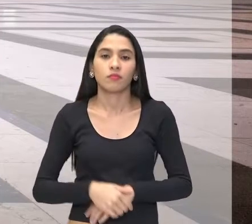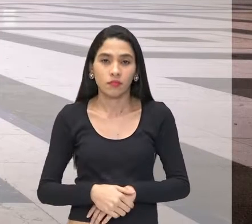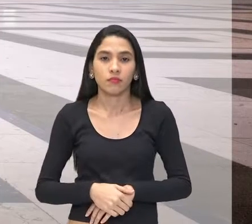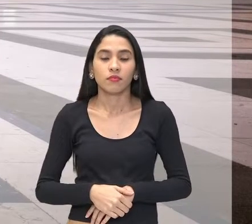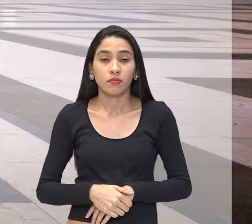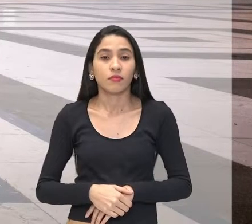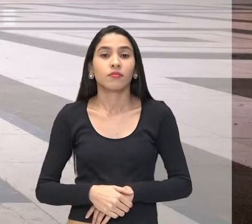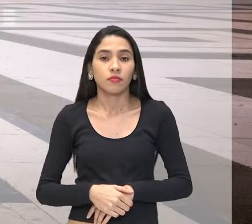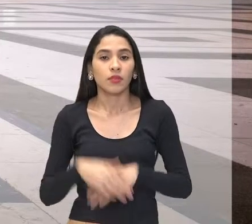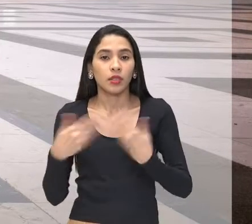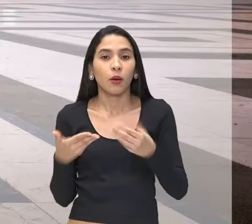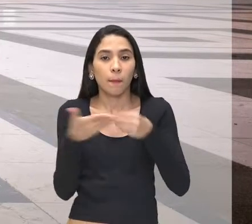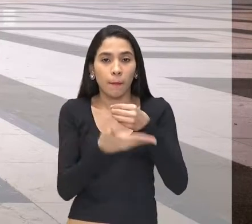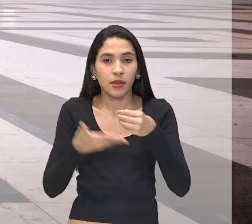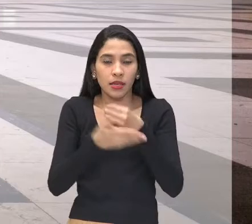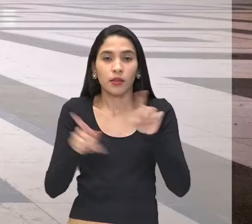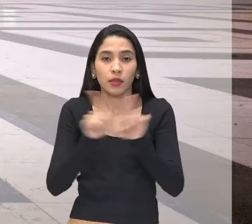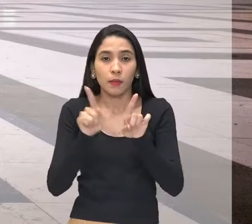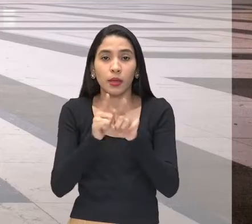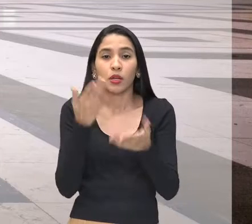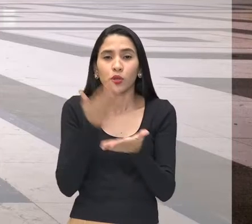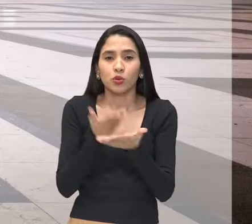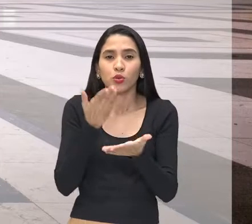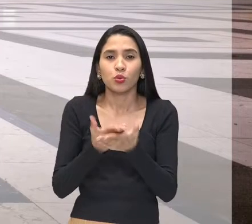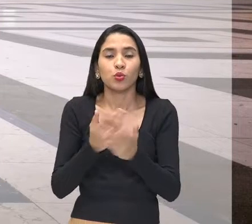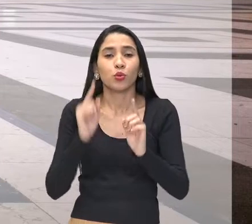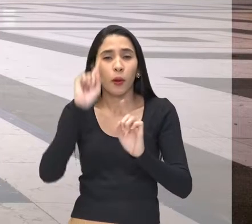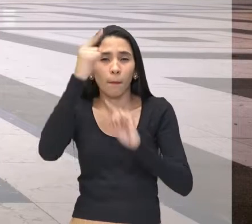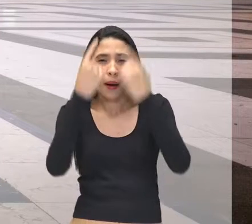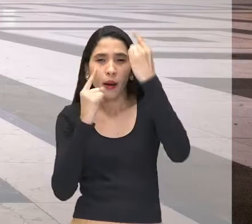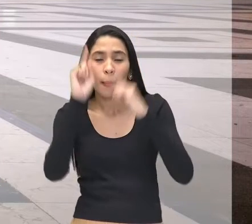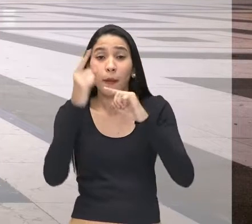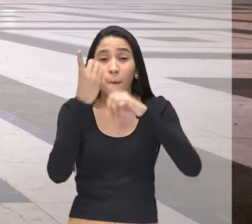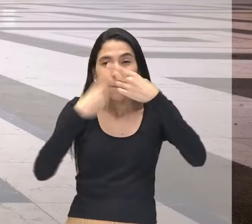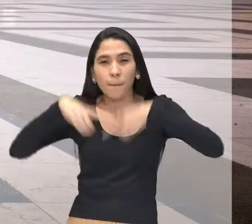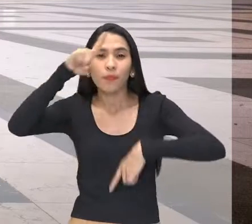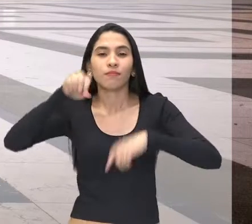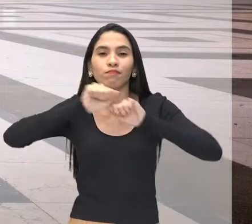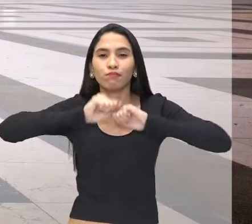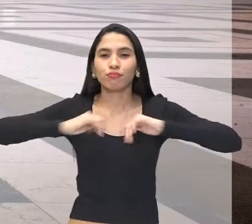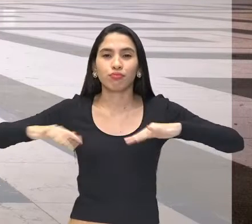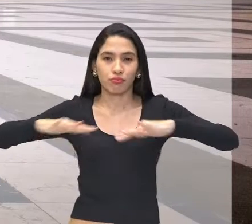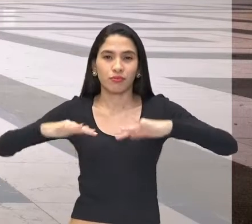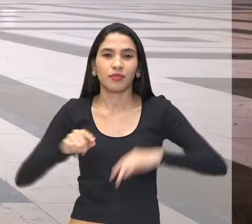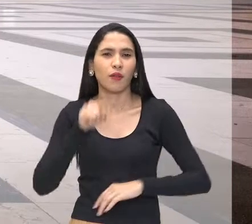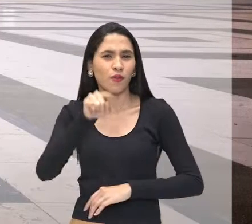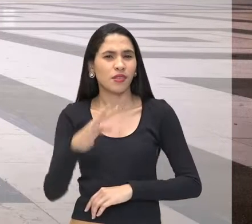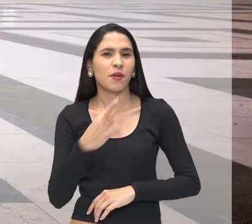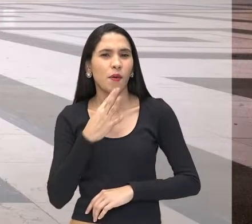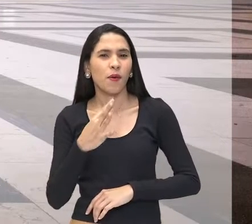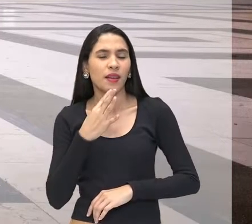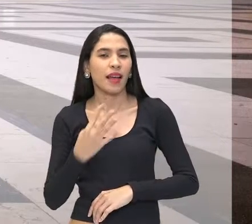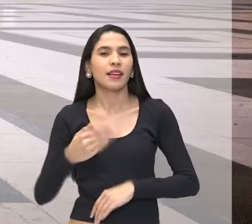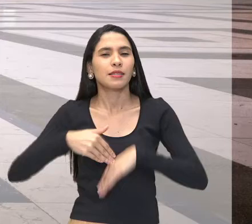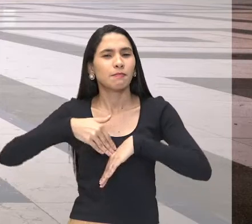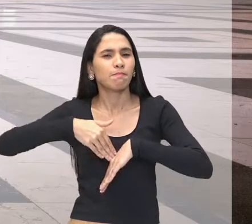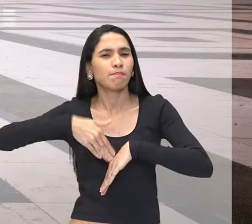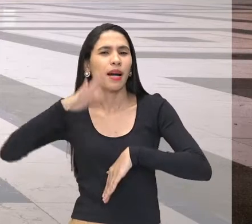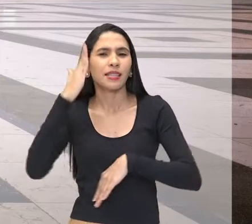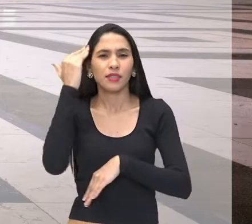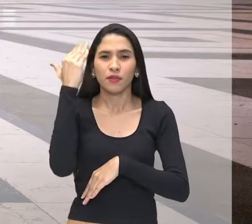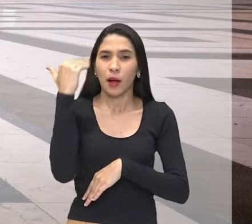baseado nesses estudos também que grandes invenções foram desenvolvidas. E você conhece um dos